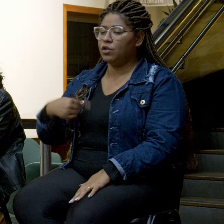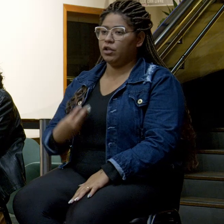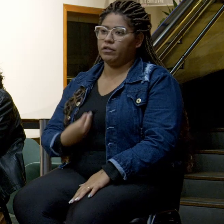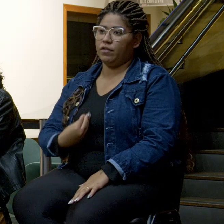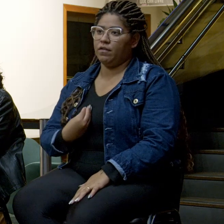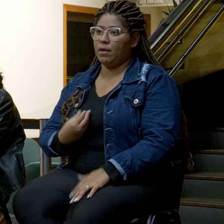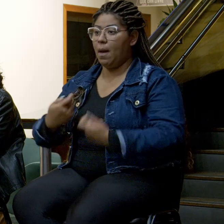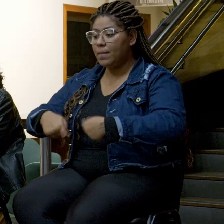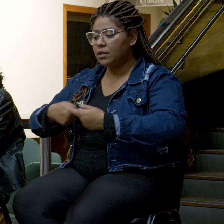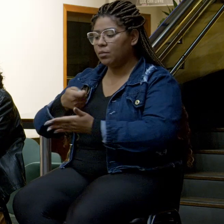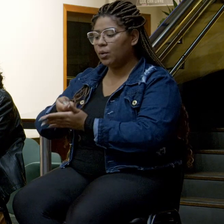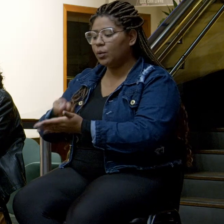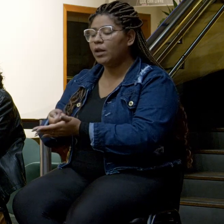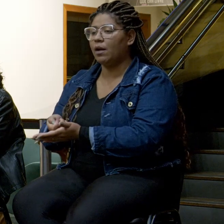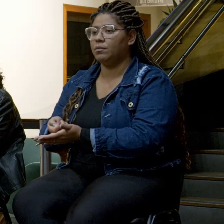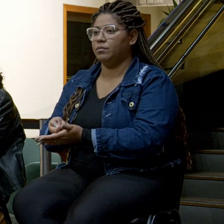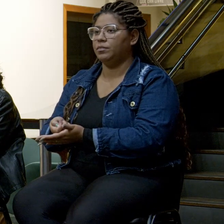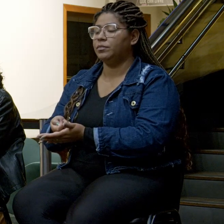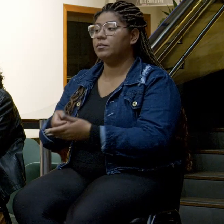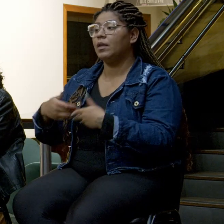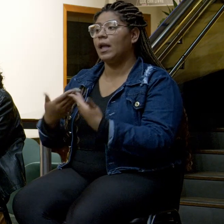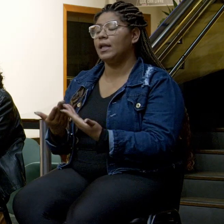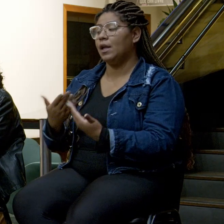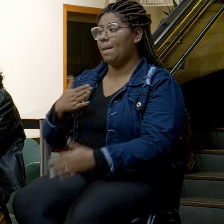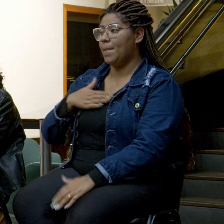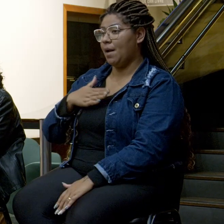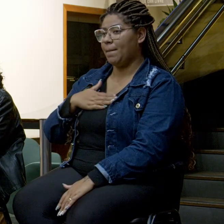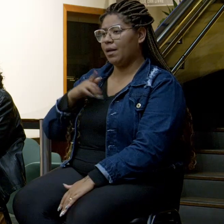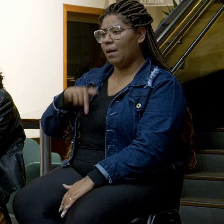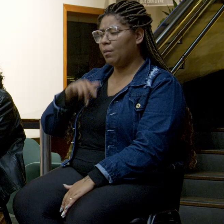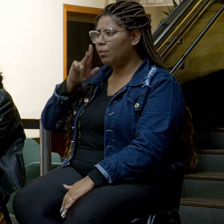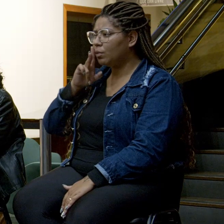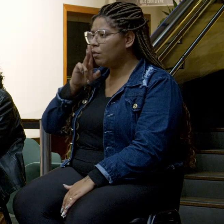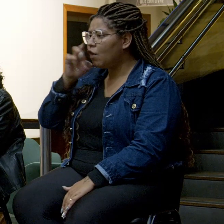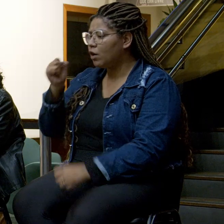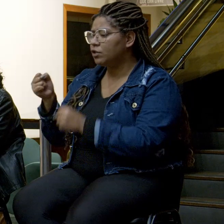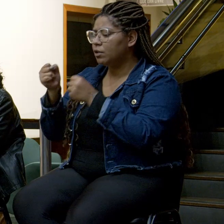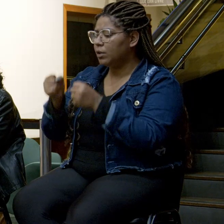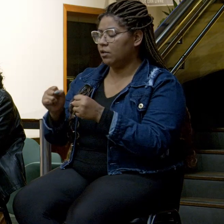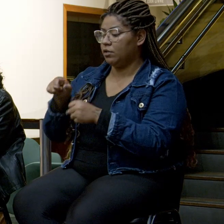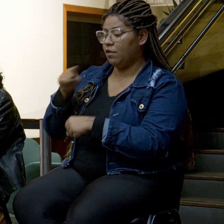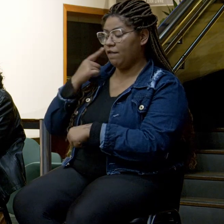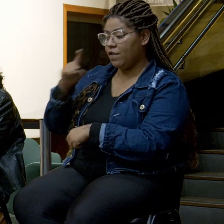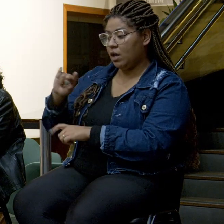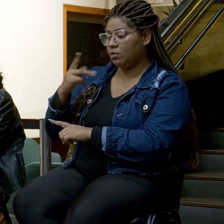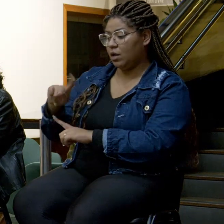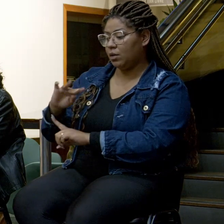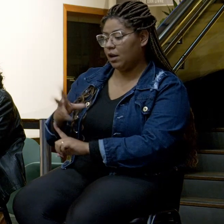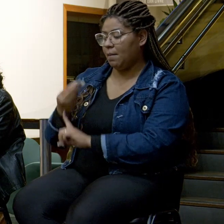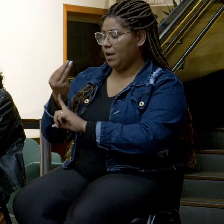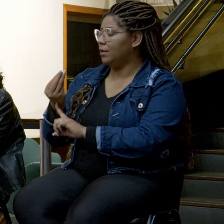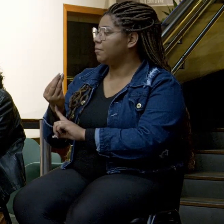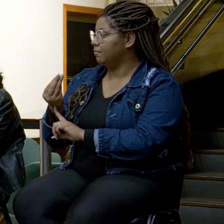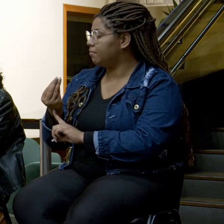Temos que lidar com isso. Então, acho que é muito também potente ver no trabalho dela, eu acho, como isso